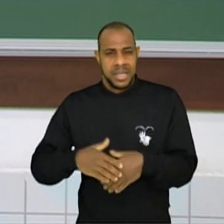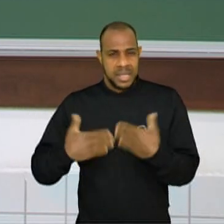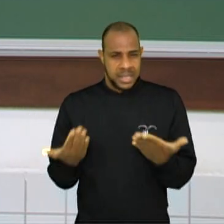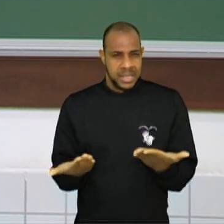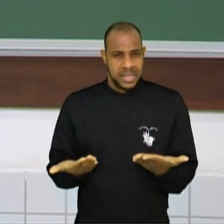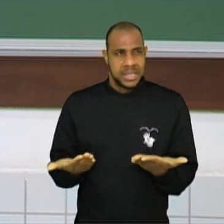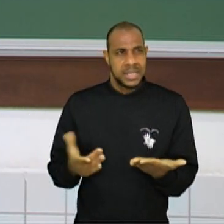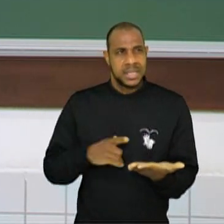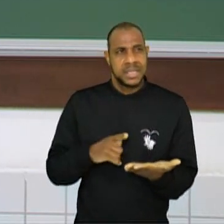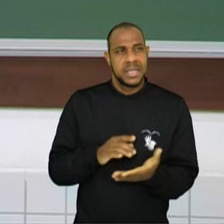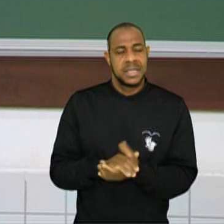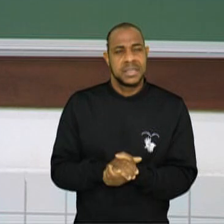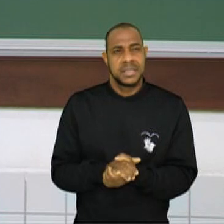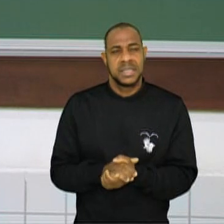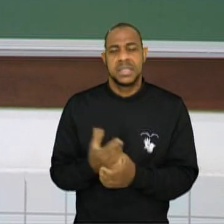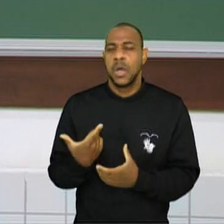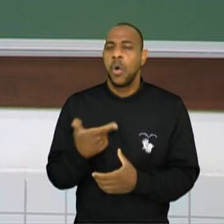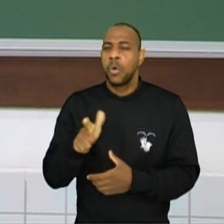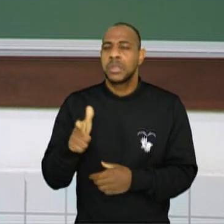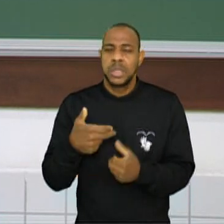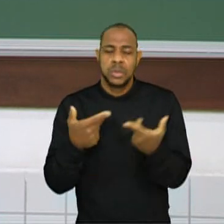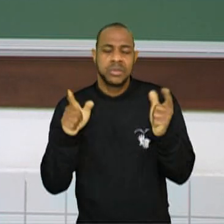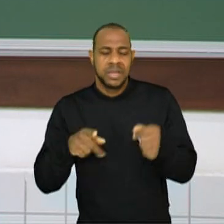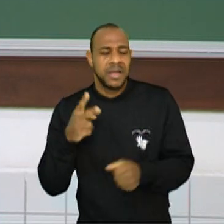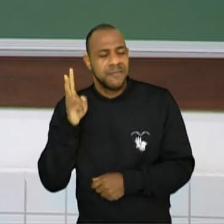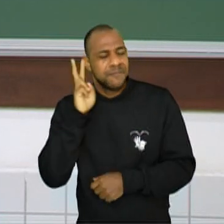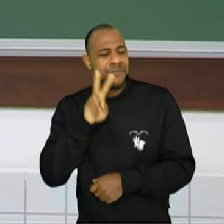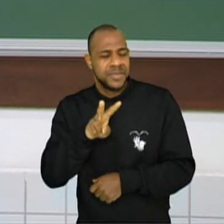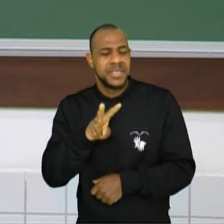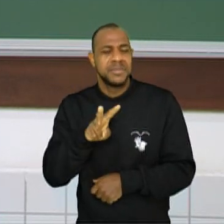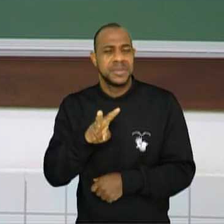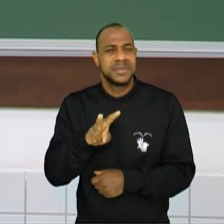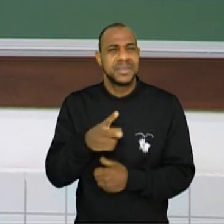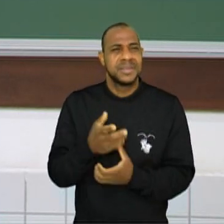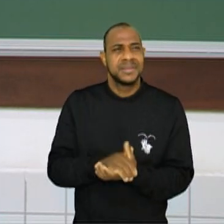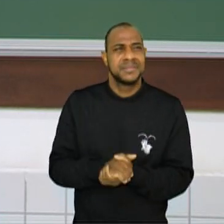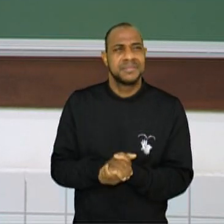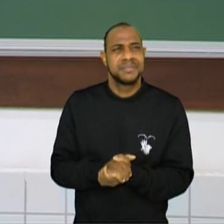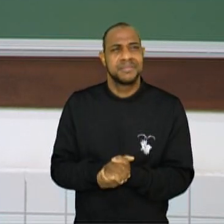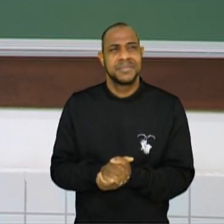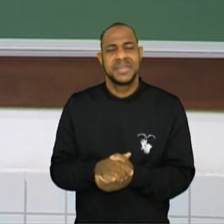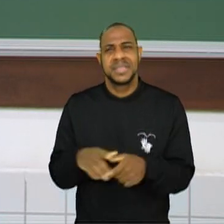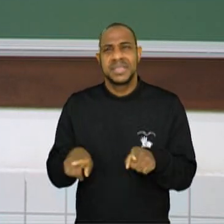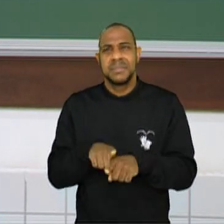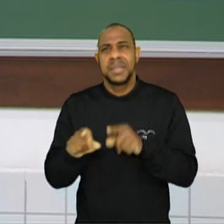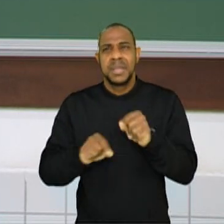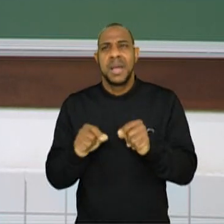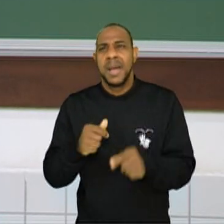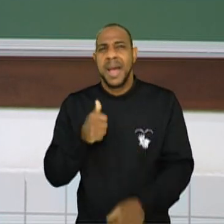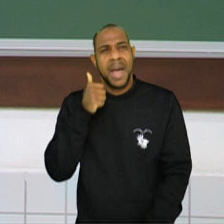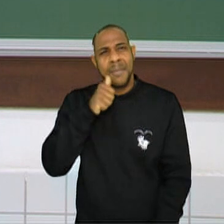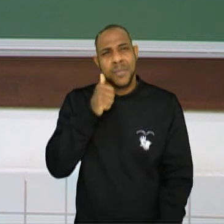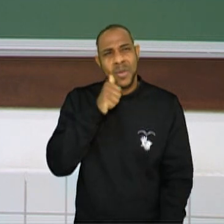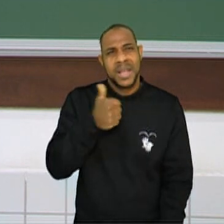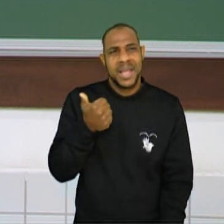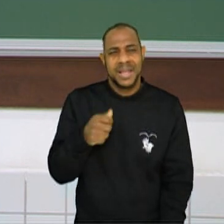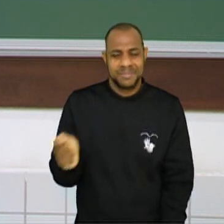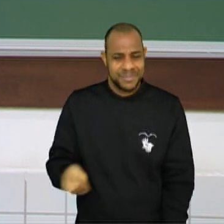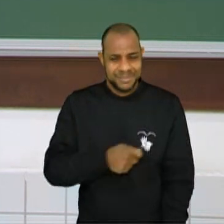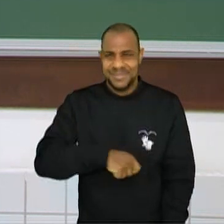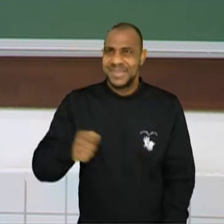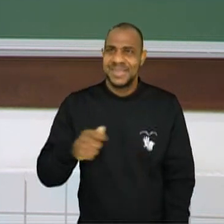Então, outros aspectos que nós já havíamos recordado, por exemplo, as vitórias da Maria Esther Bueno no tênis, a primeira mulher a vencer os